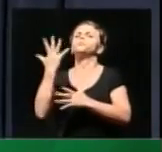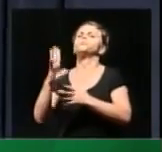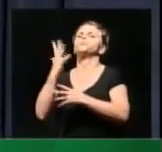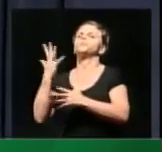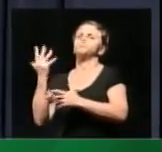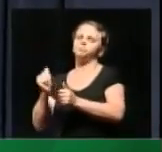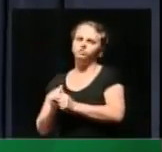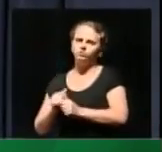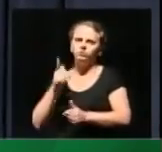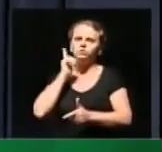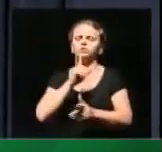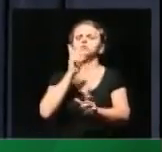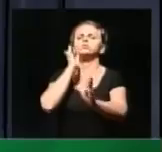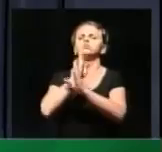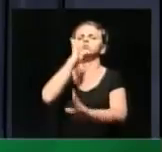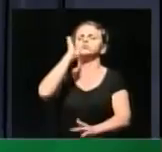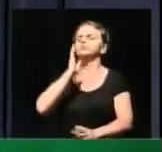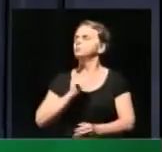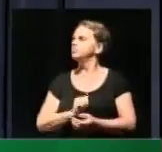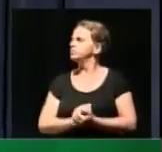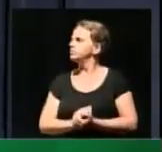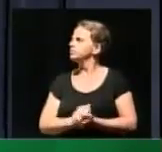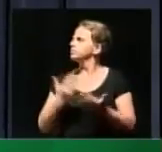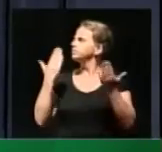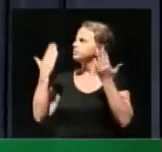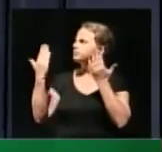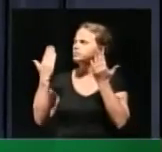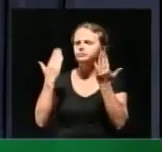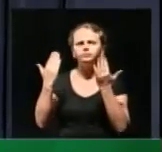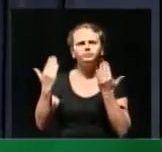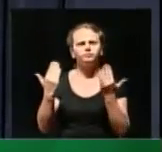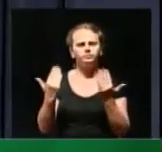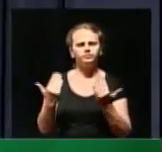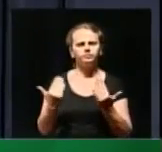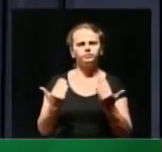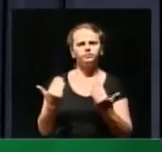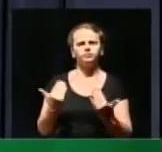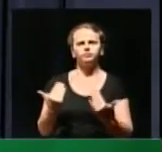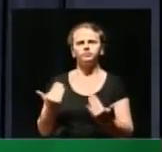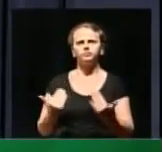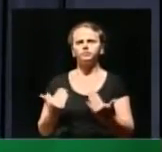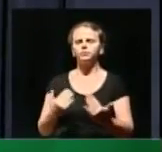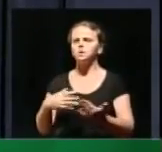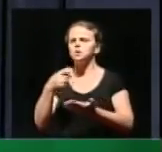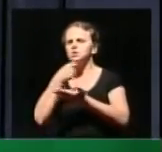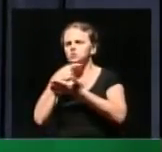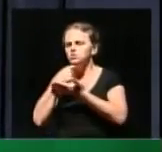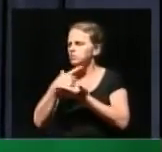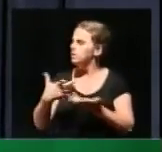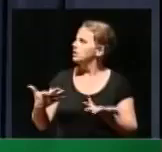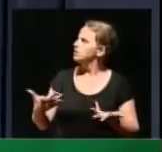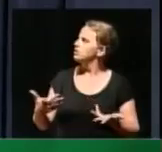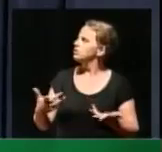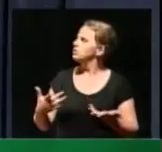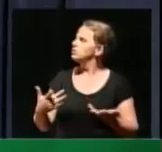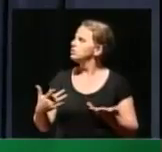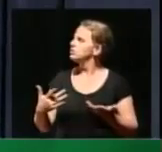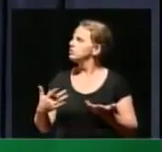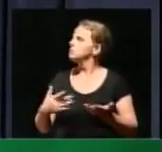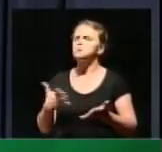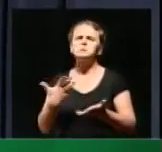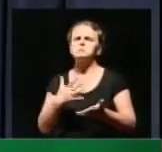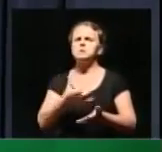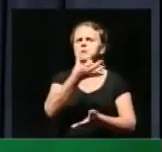padrão ouro. Tá certo? E vocês olhem a comparação com os outros biomédicos, da circuncisão masculina, que é num determinado contexto,